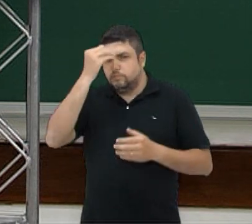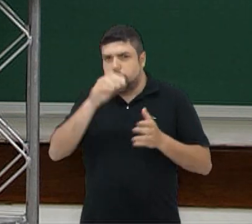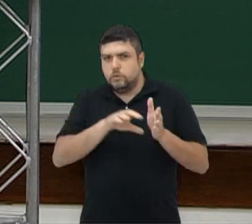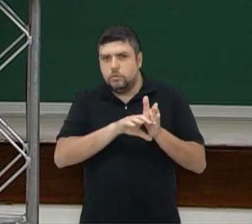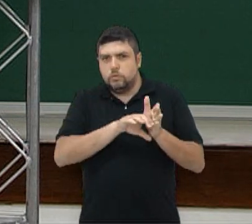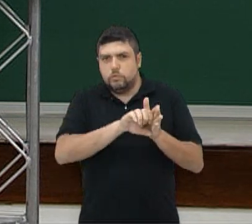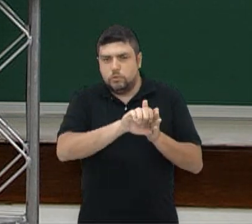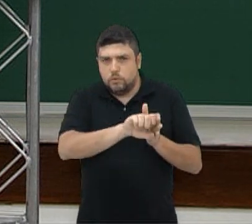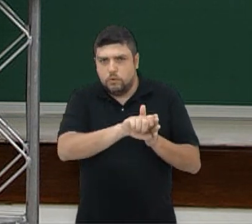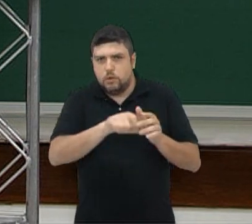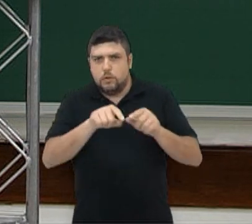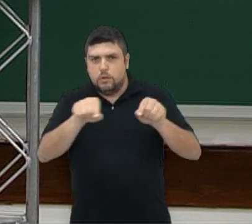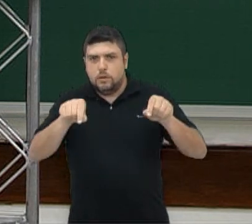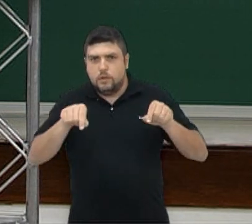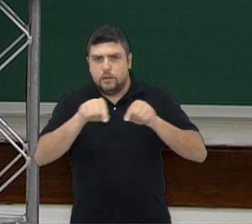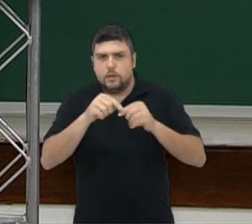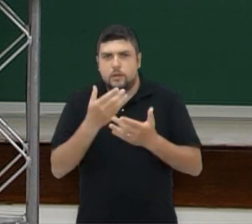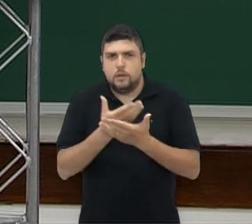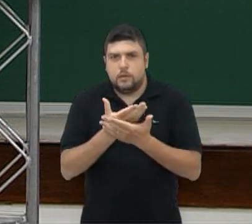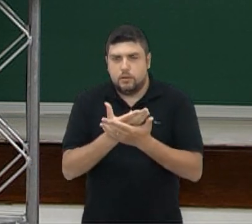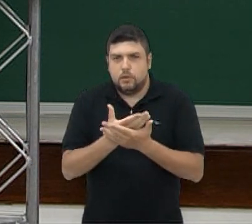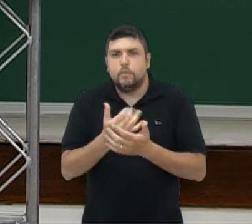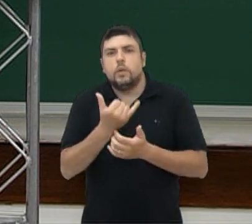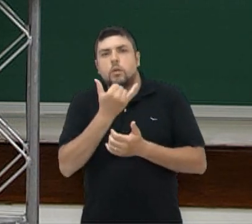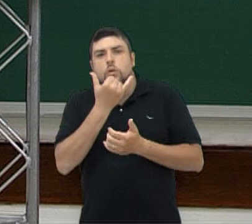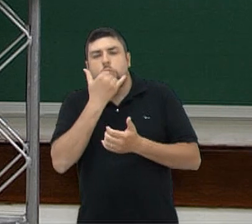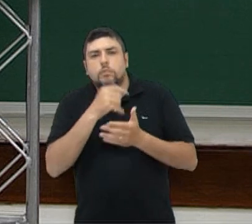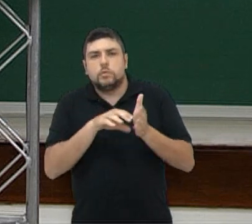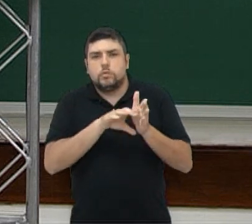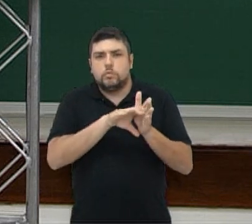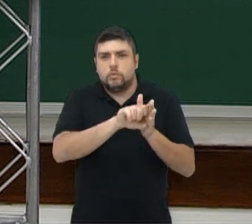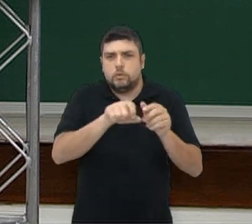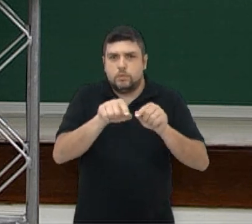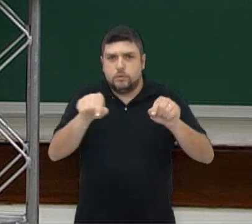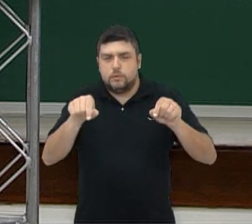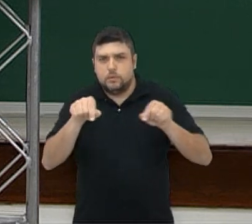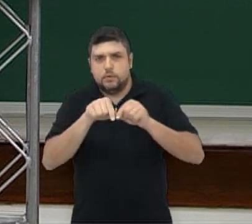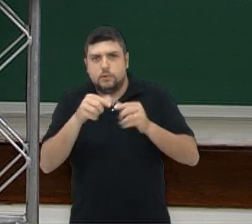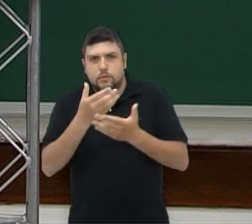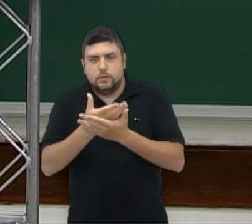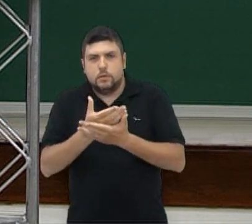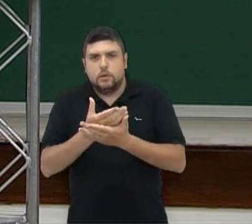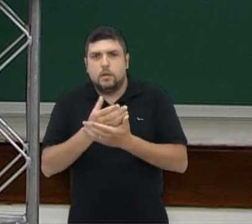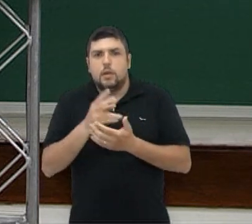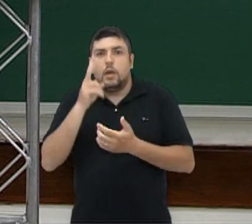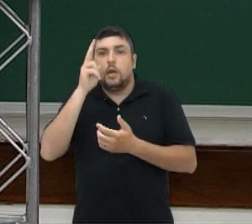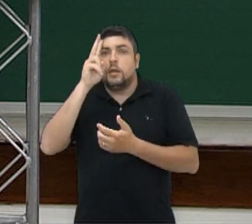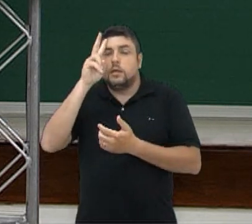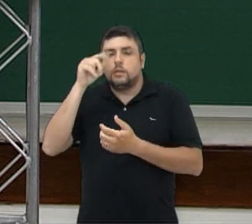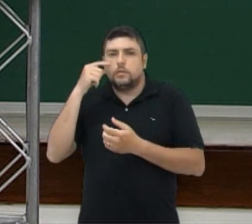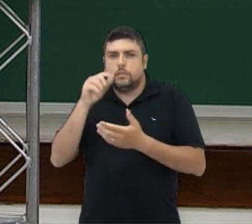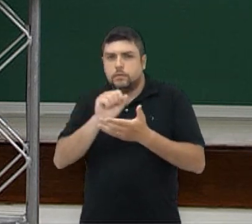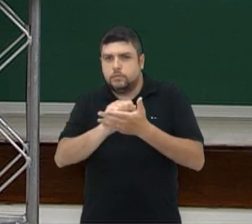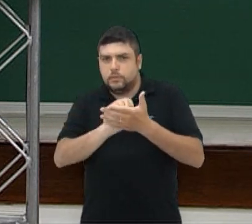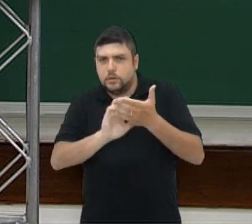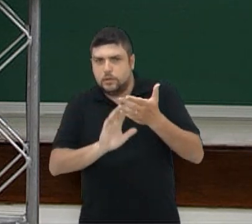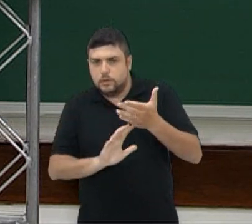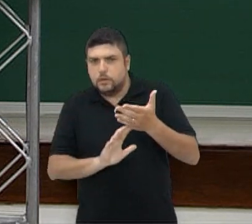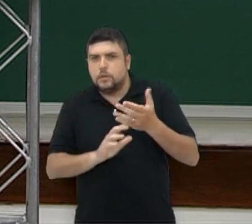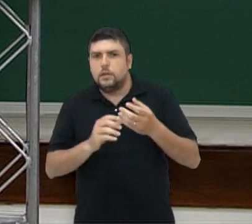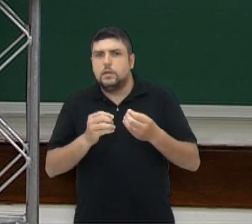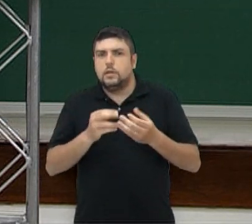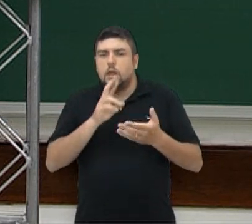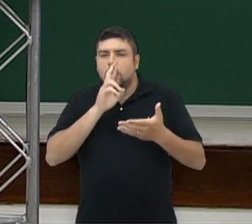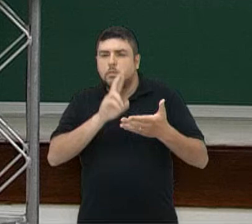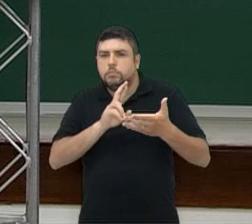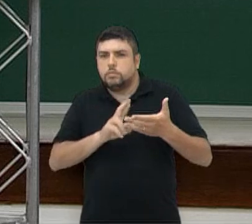eClass, marcar sua presença lá no Classroom, melhor dizendo. Lembre-se de fazer suas atividades e vamos